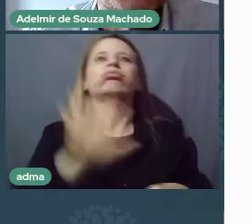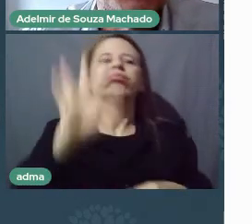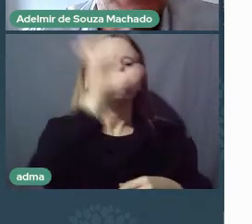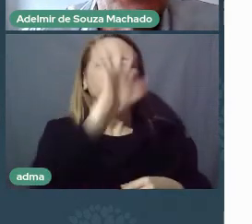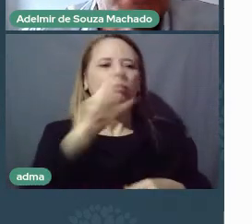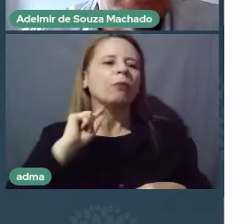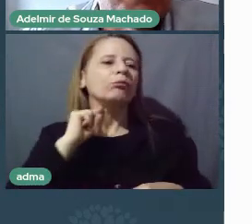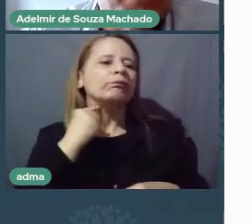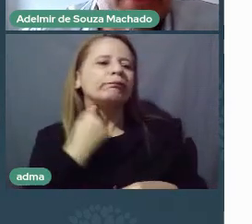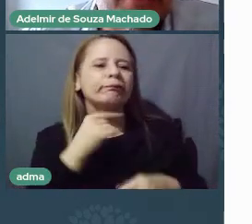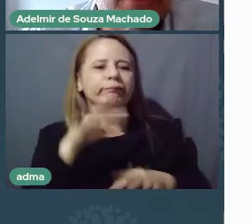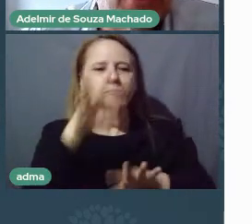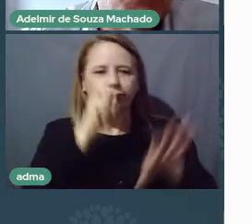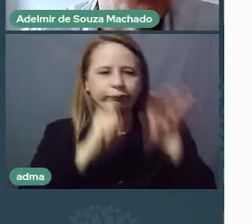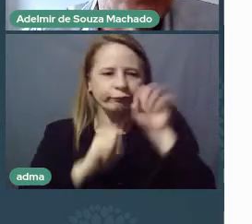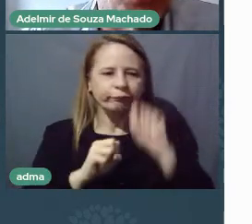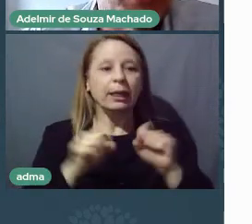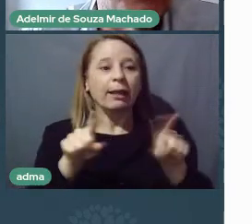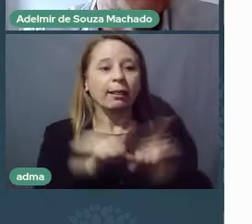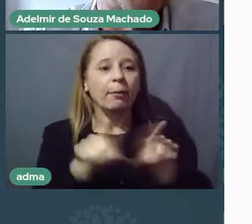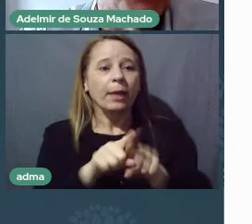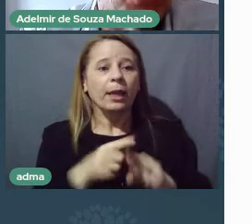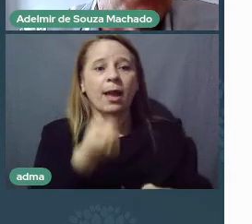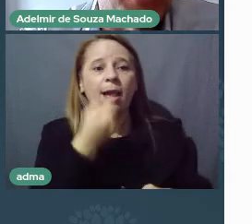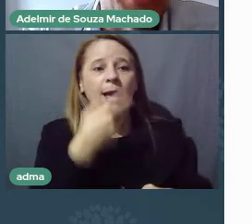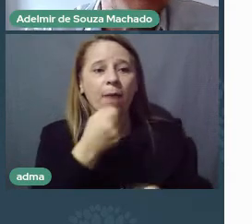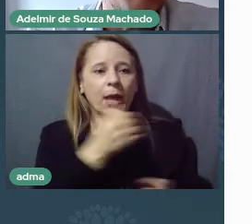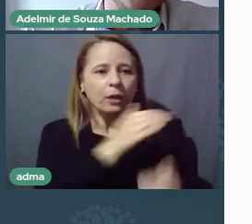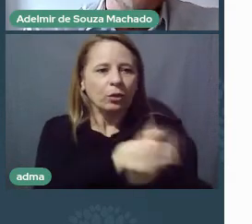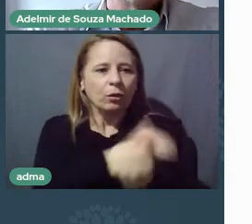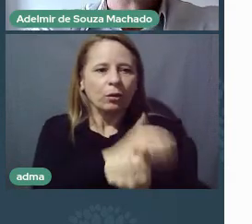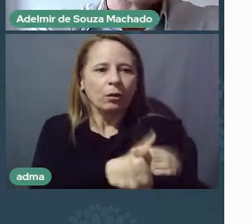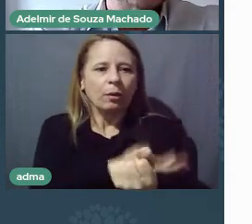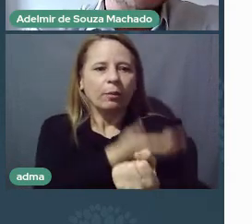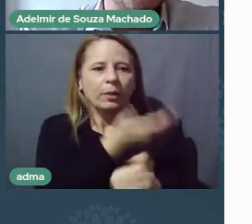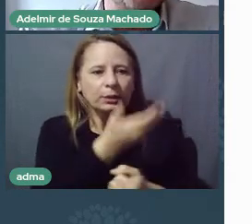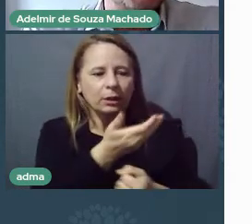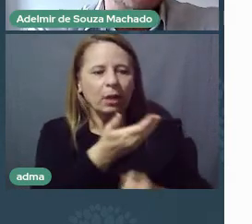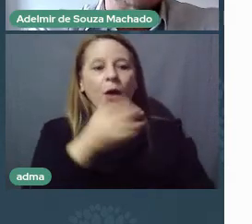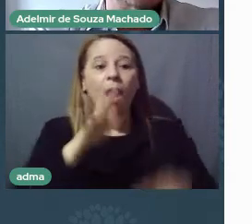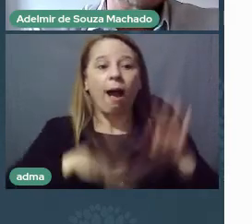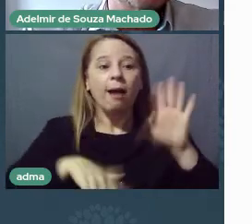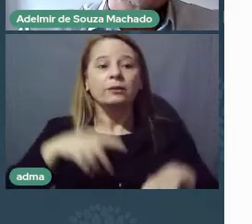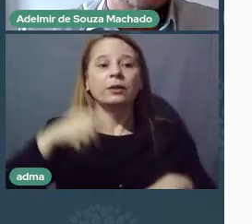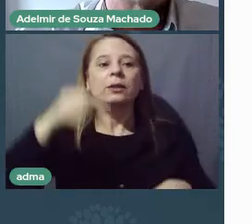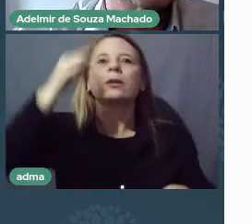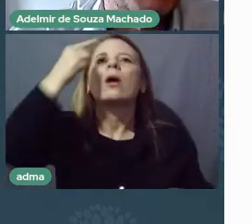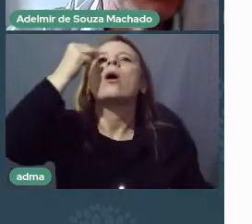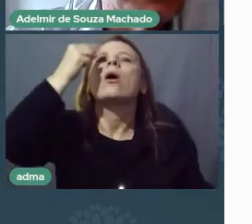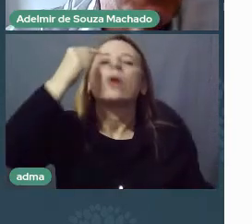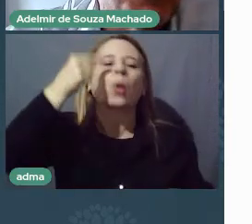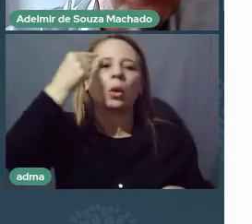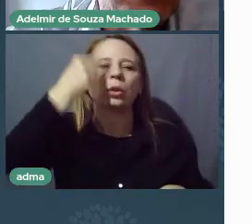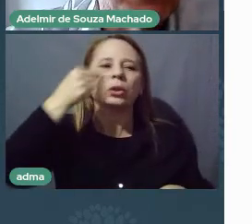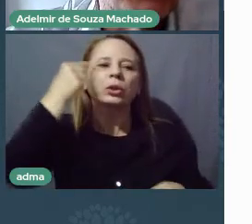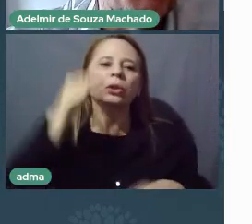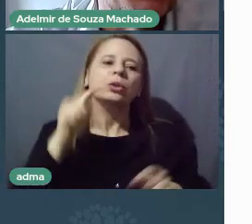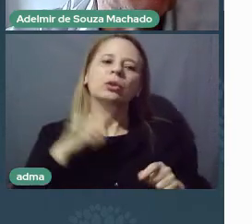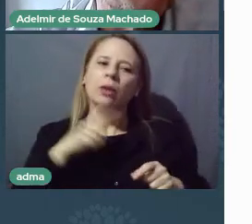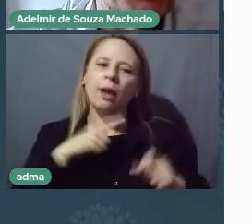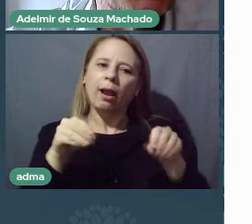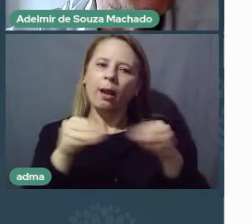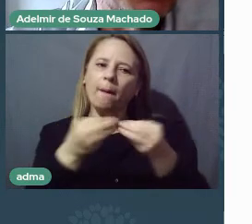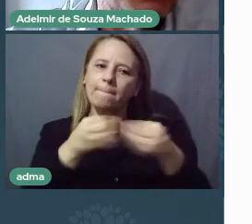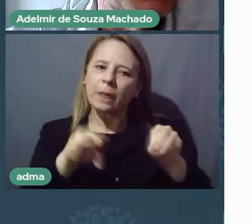né, utilizados até para pressão, alguns colírios pioram a asma, o exercício físico, alguns pacientes que fazem